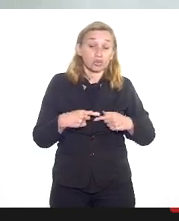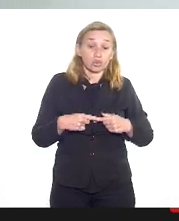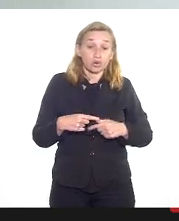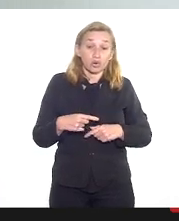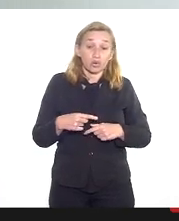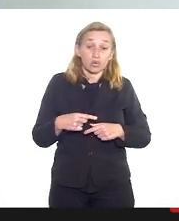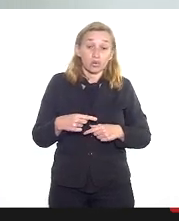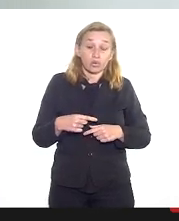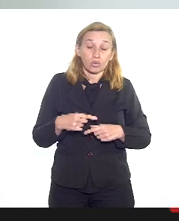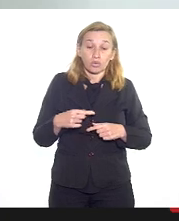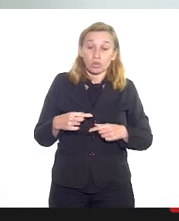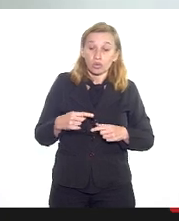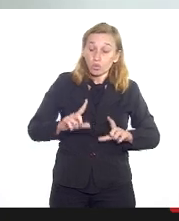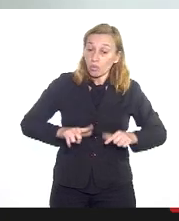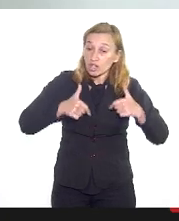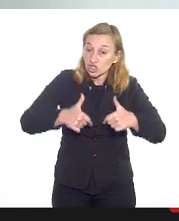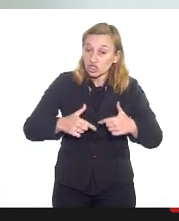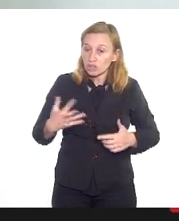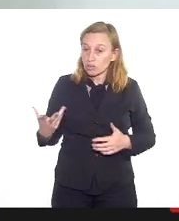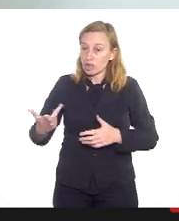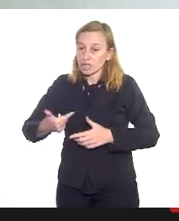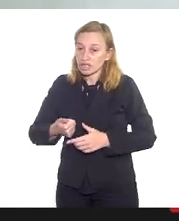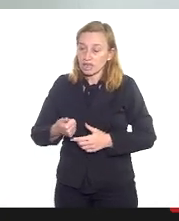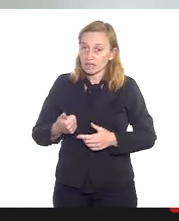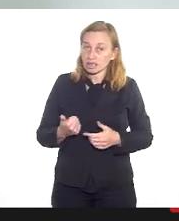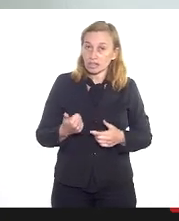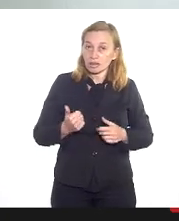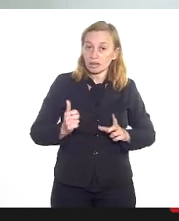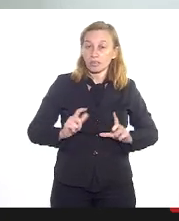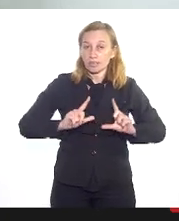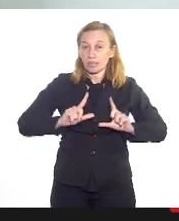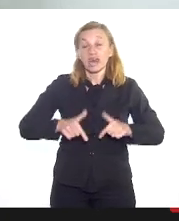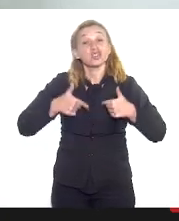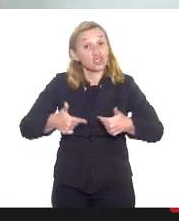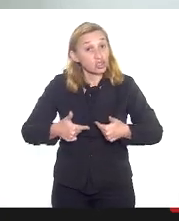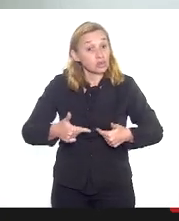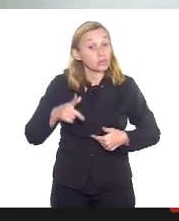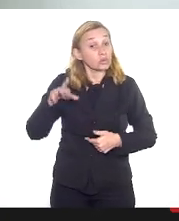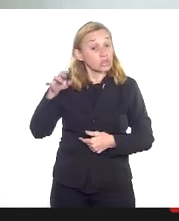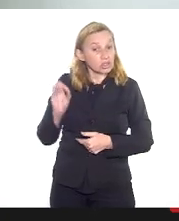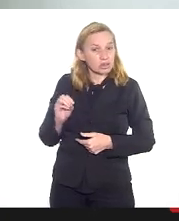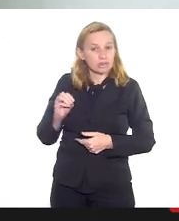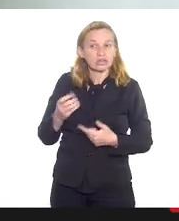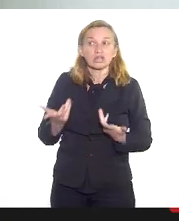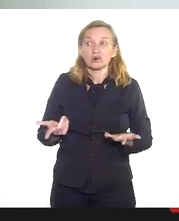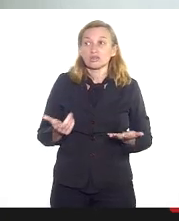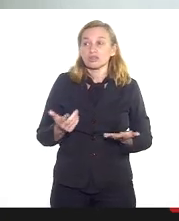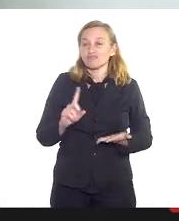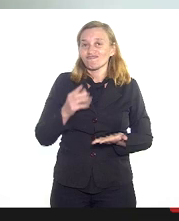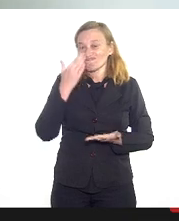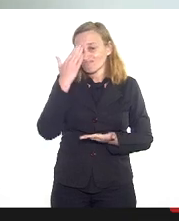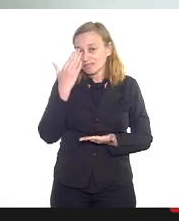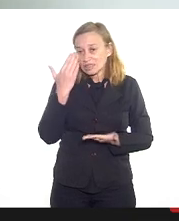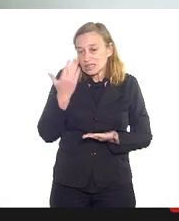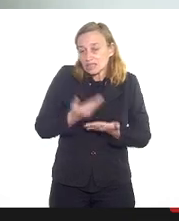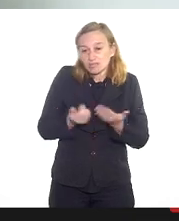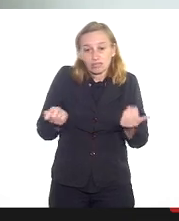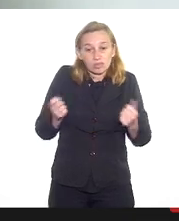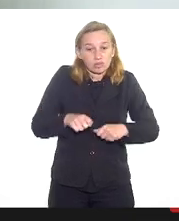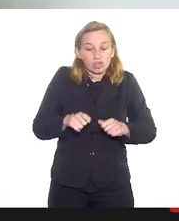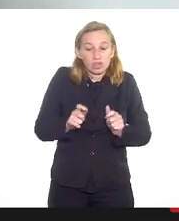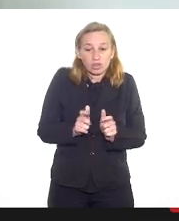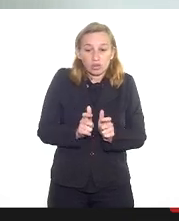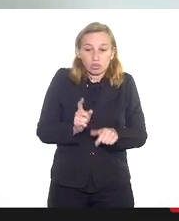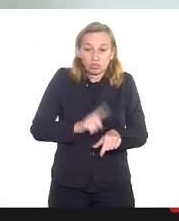uma efetiva atuação em fazer o CIRA funcionar. Então, assim, a gente fica muito descrente desse tipo de possibilidade a curto